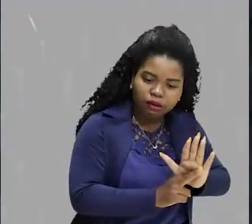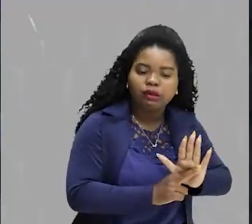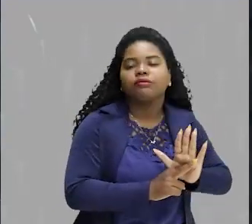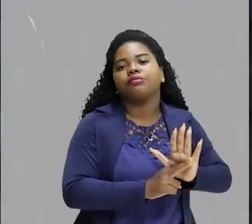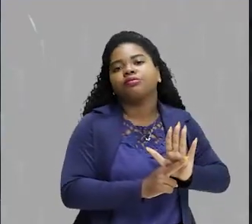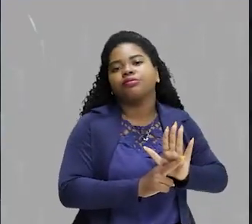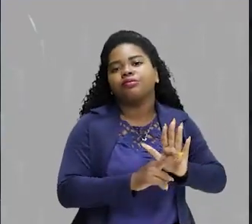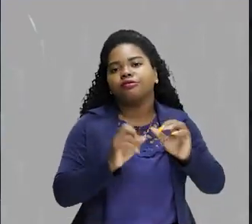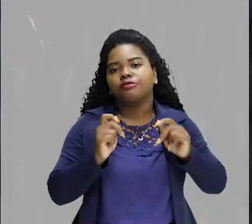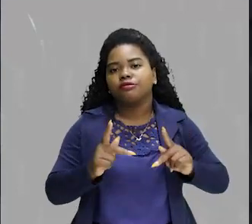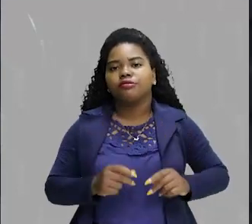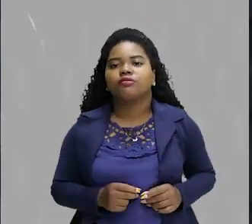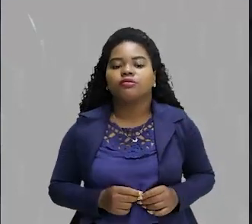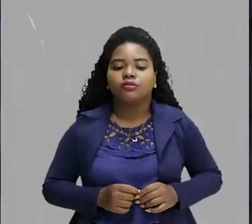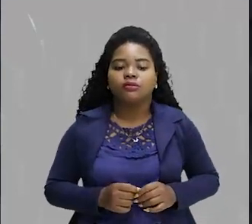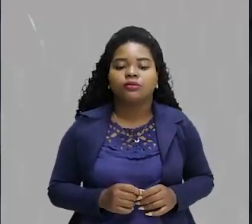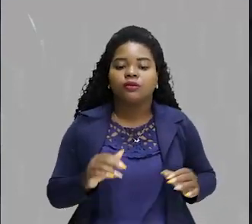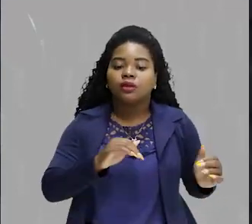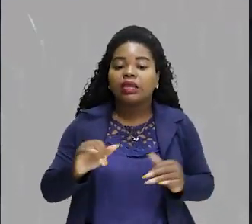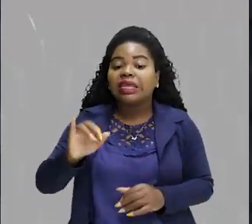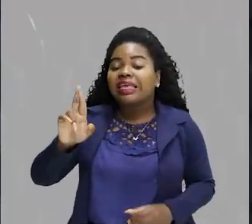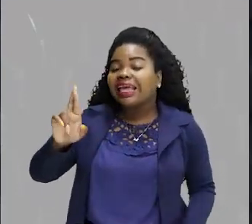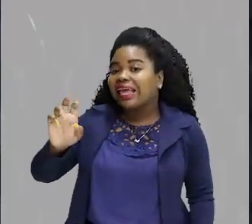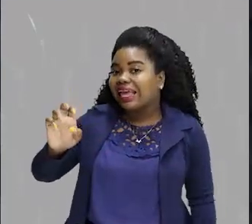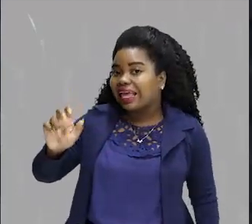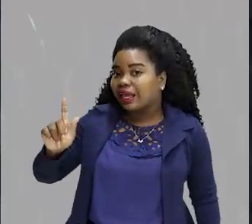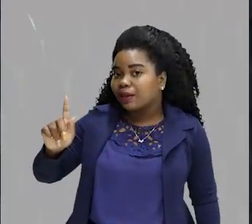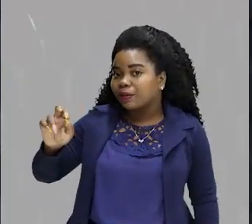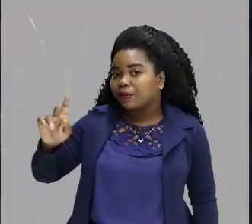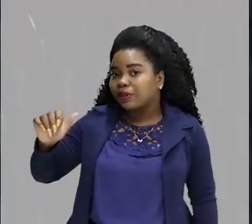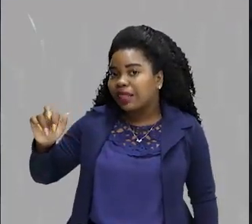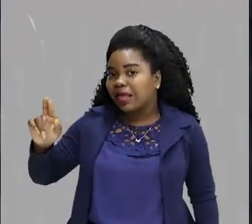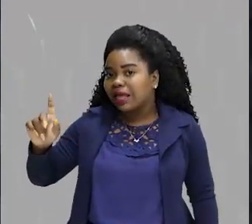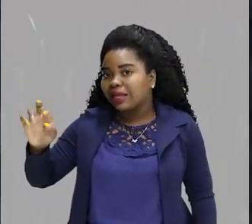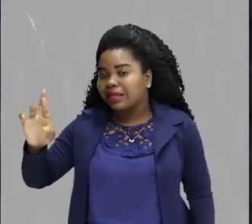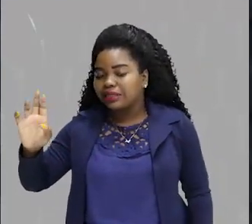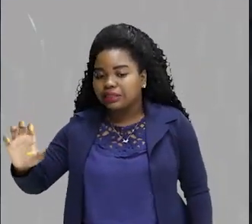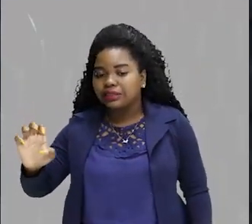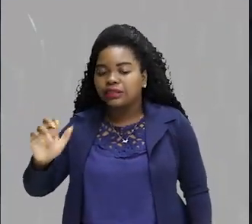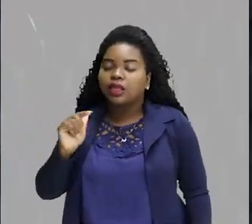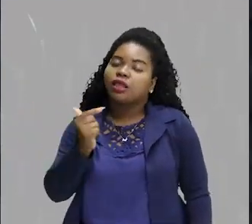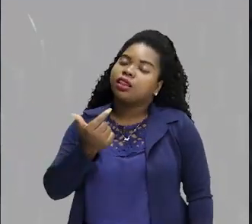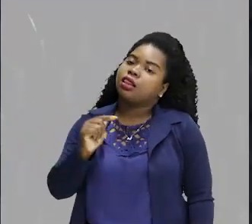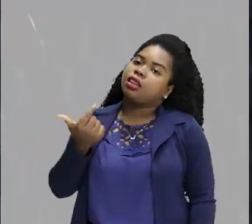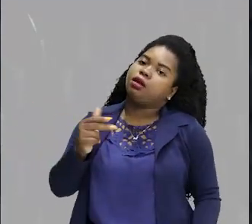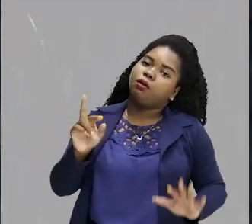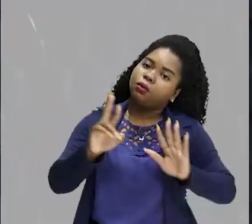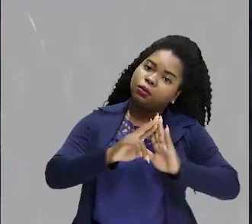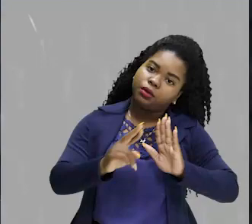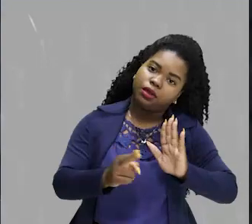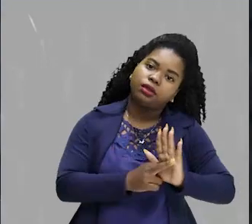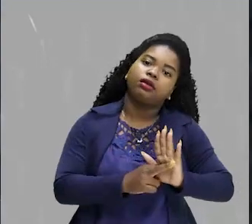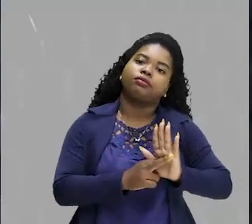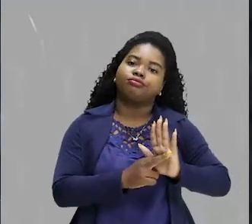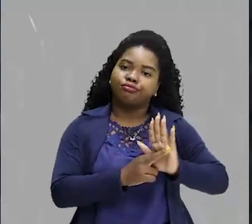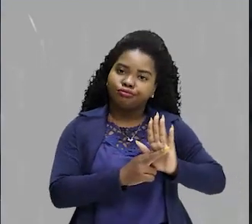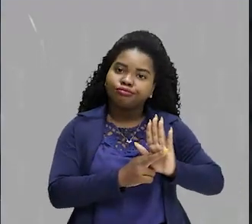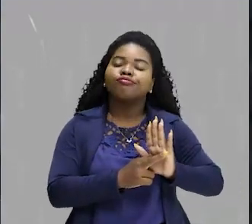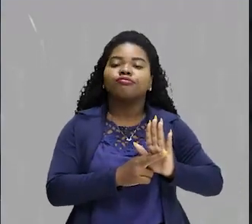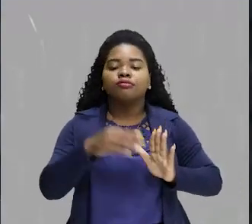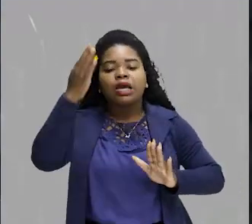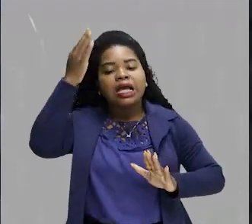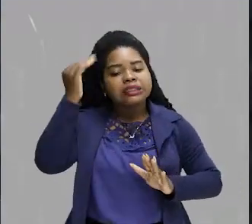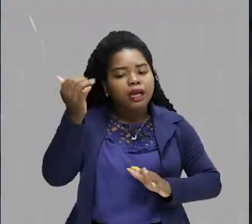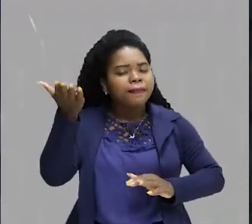padrão, ok? Já os verbos irregulares, no pattern, não tem padrão, não tem modelo. Para você saber